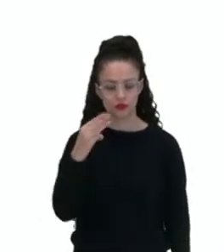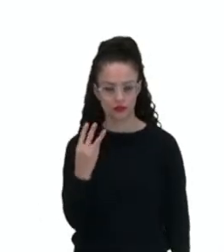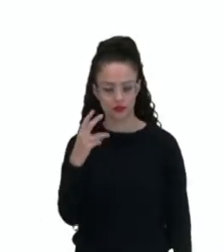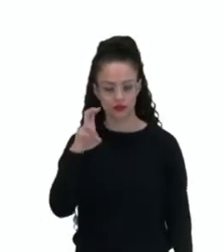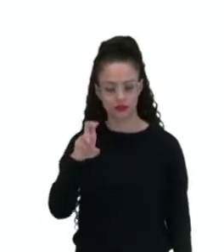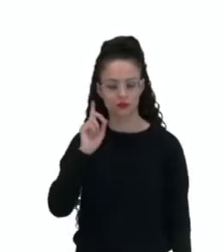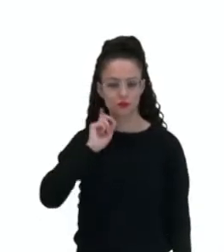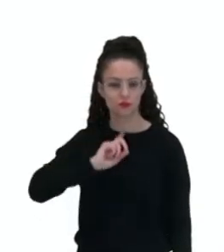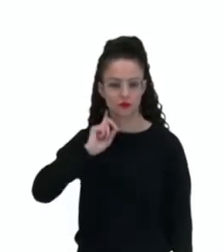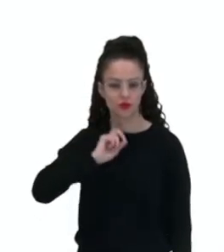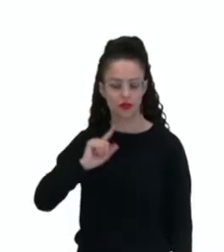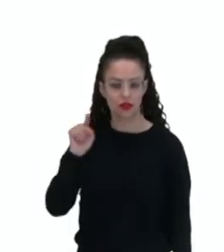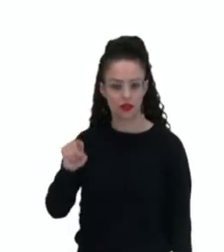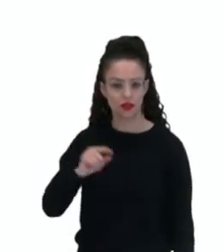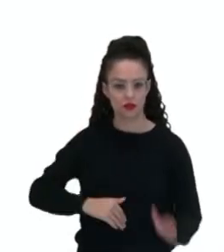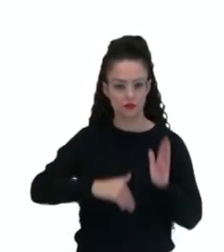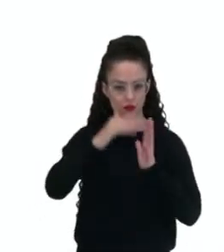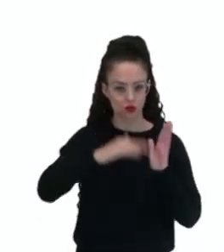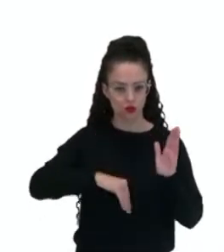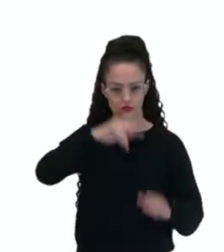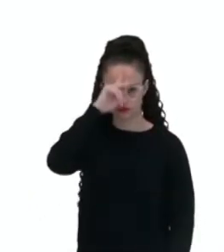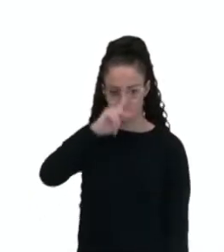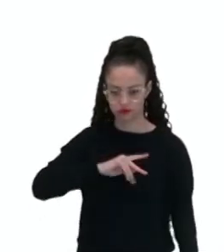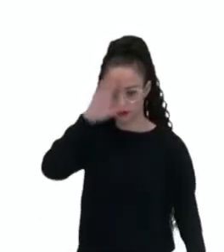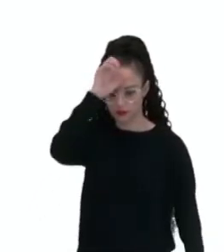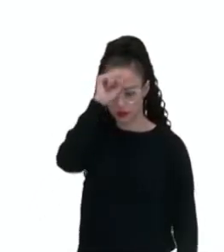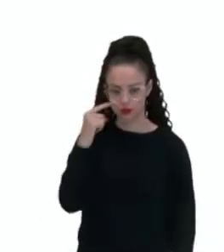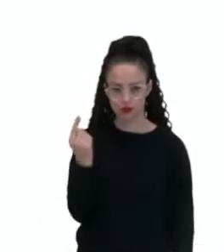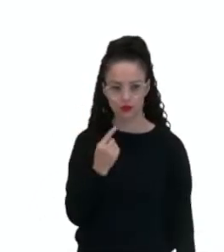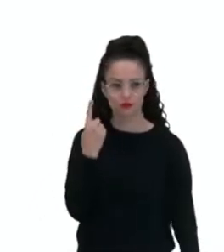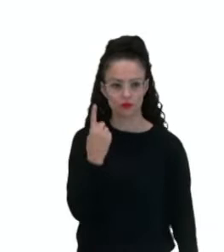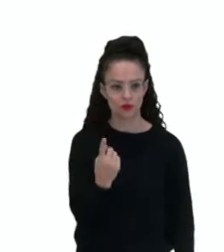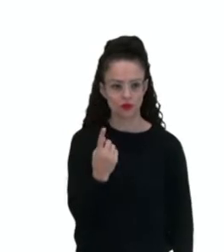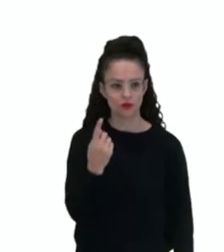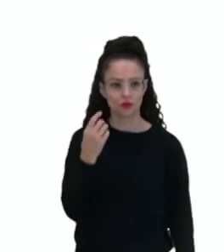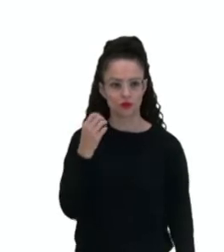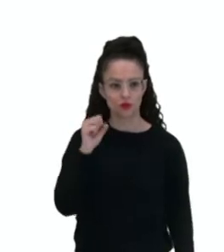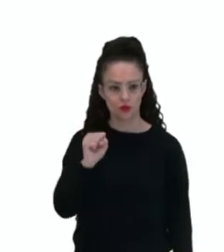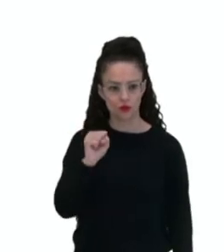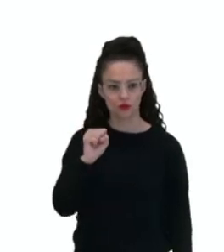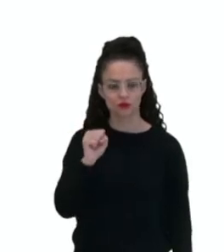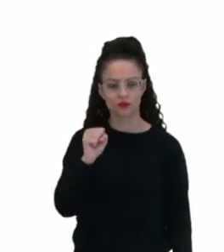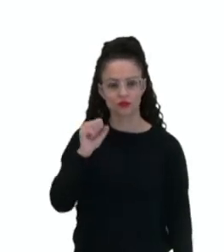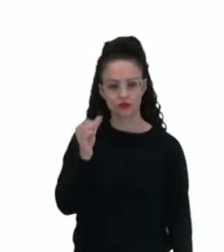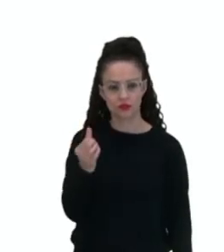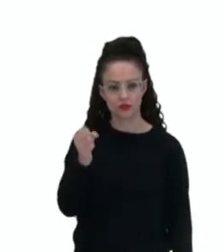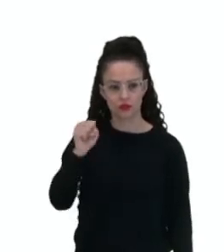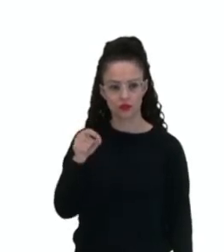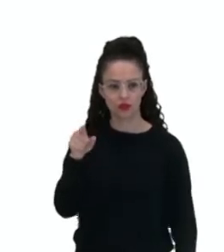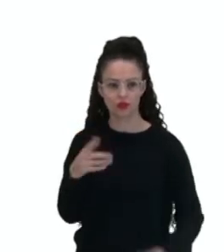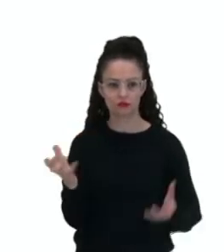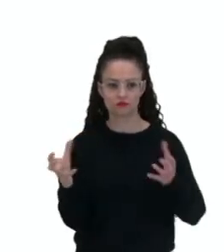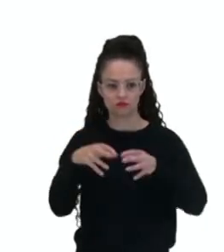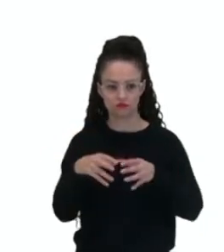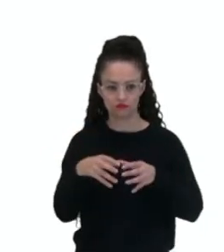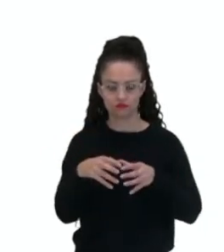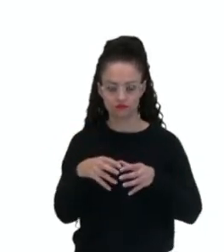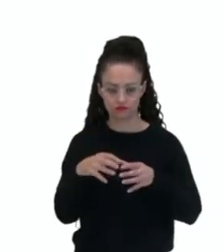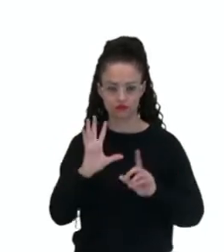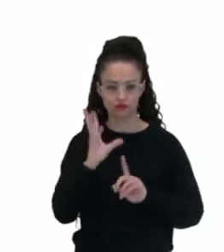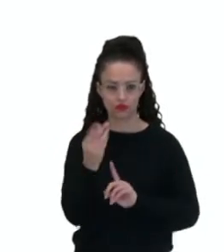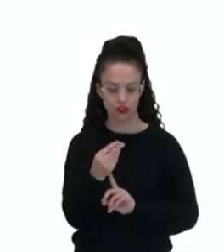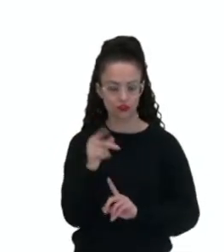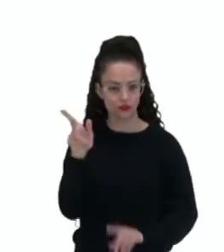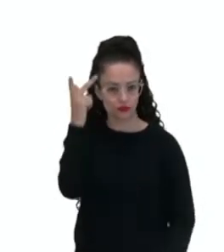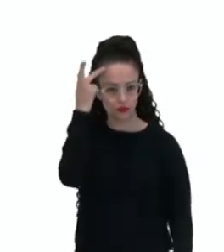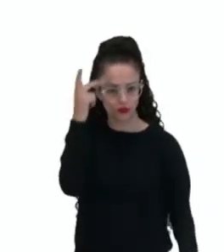Minas Gerais, foi uma pintora autodidata e em 1968 integra o grupo artístico Solano Trindade, em Embu das